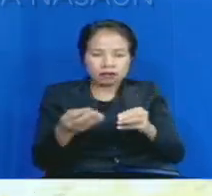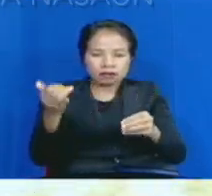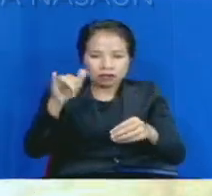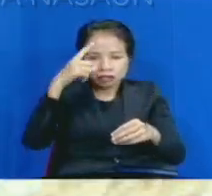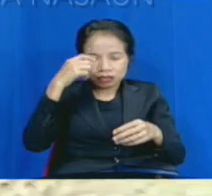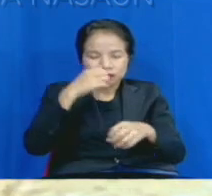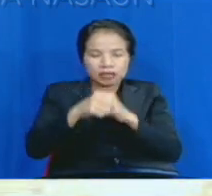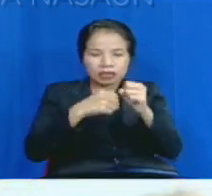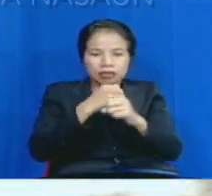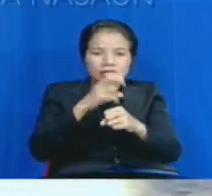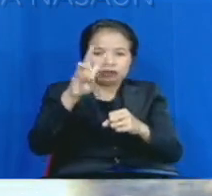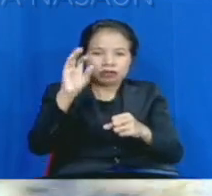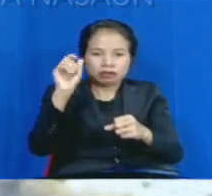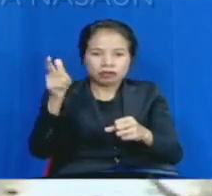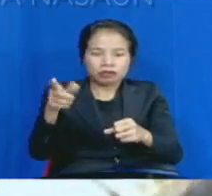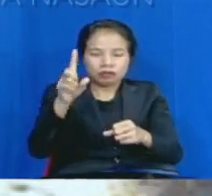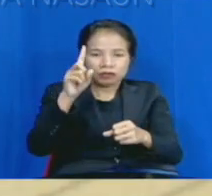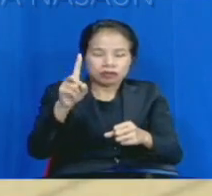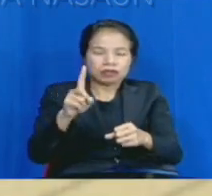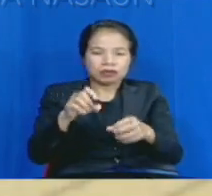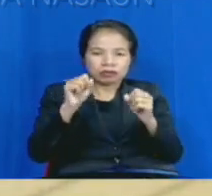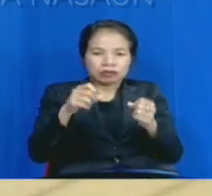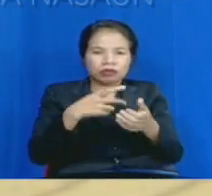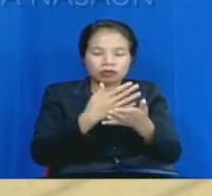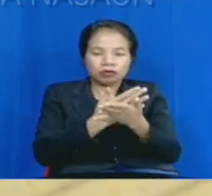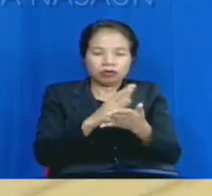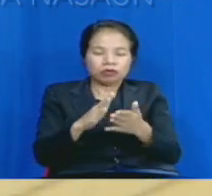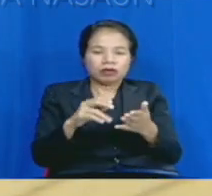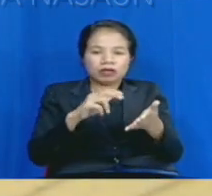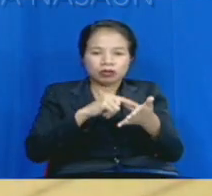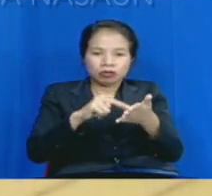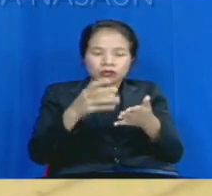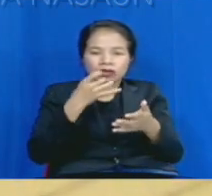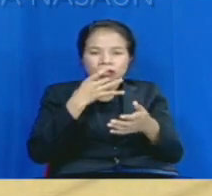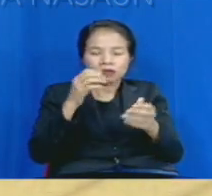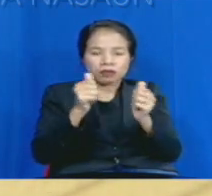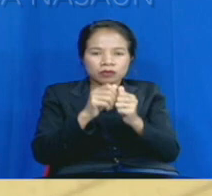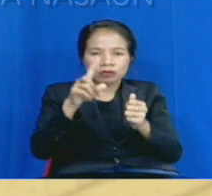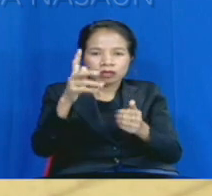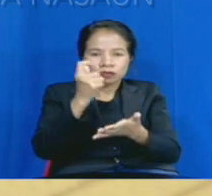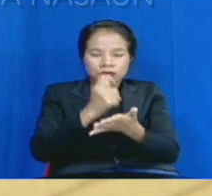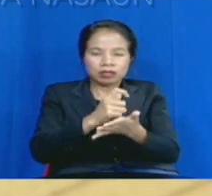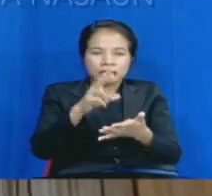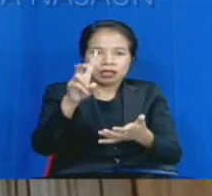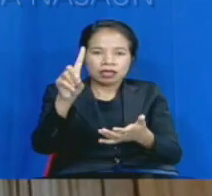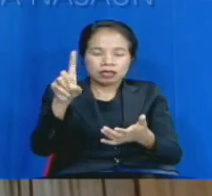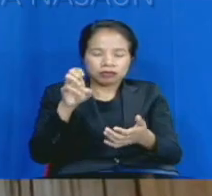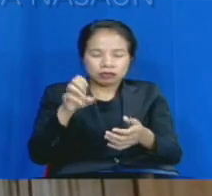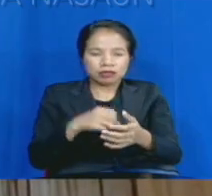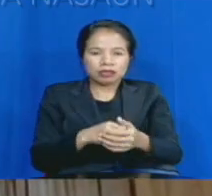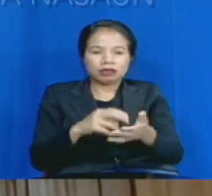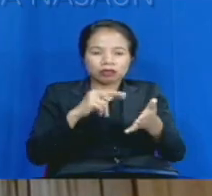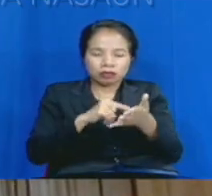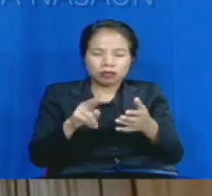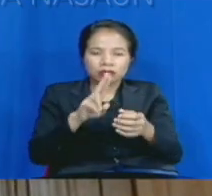iha tinan rihun rua ruanulu resen ida. Konsege sosa kontador rihun atus ida resin ho numero ne finalizona